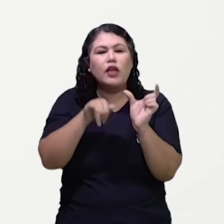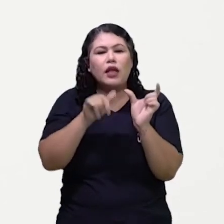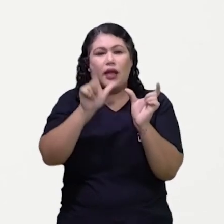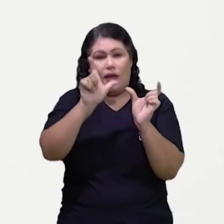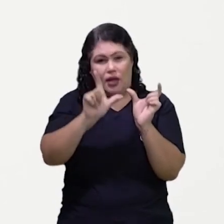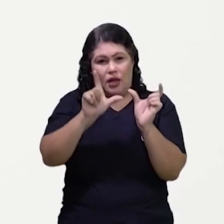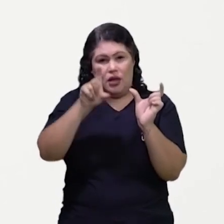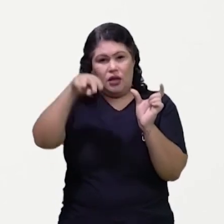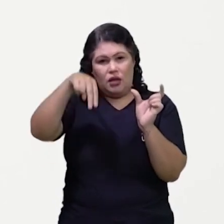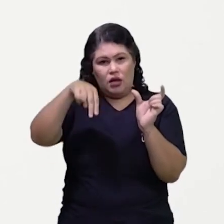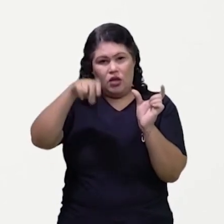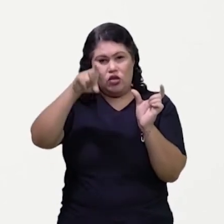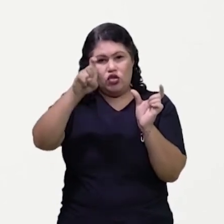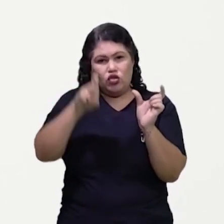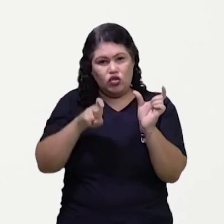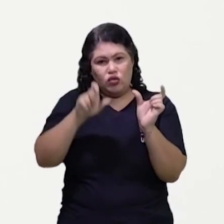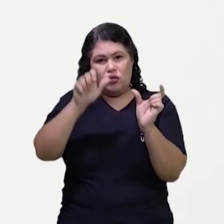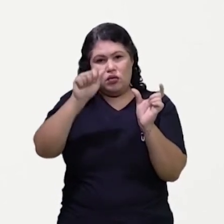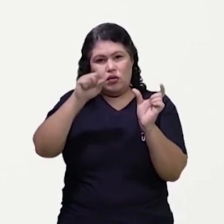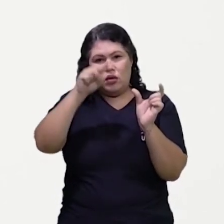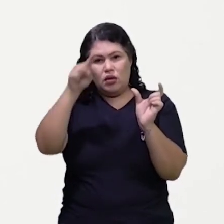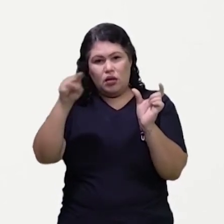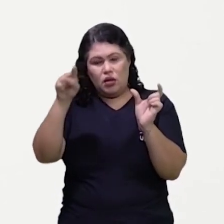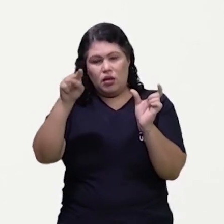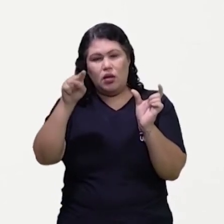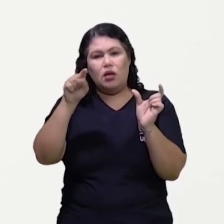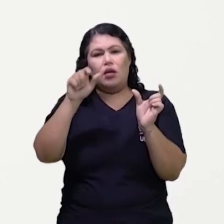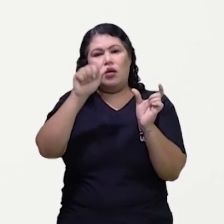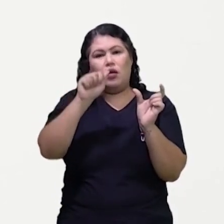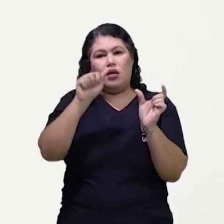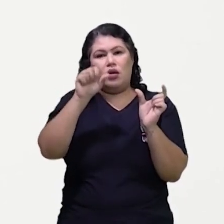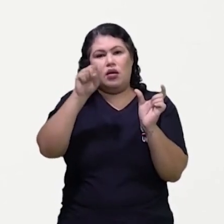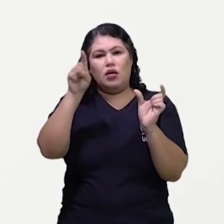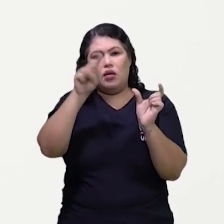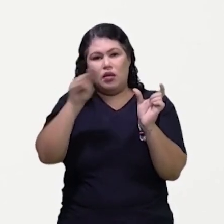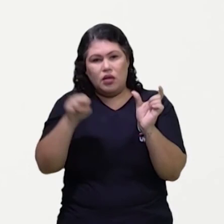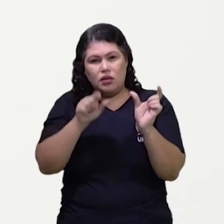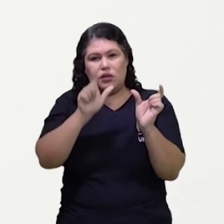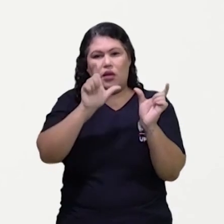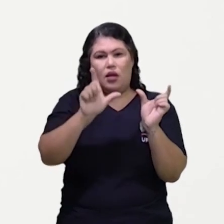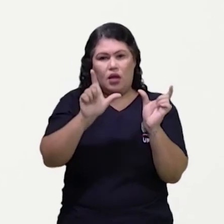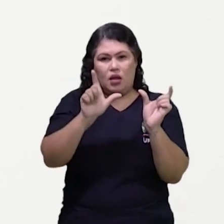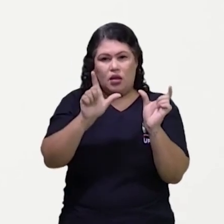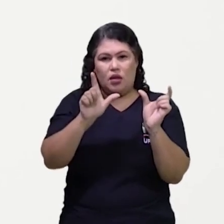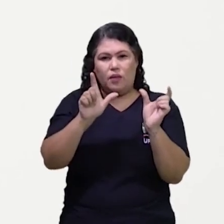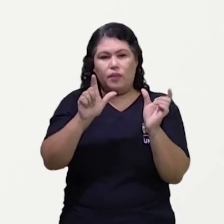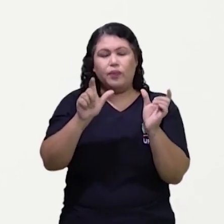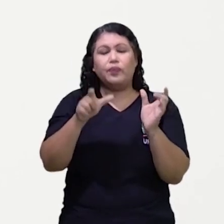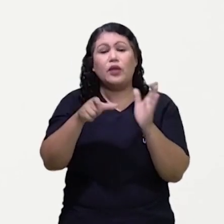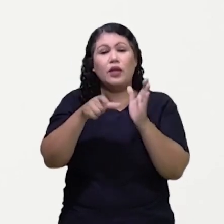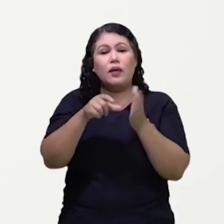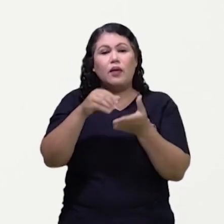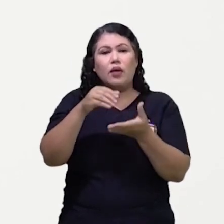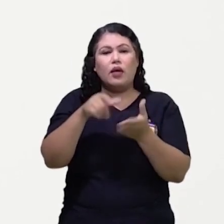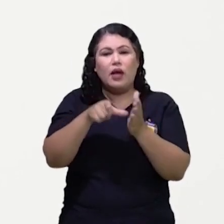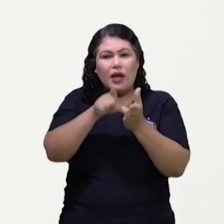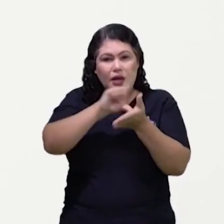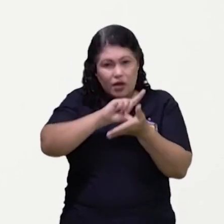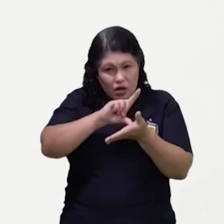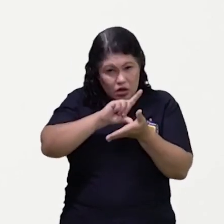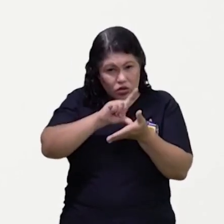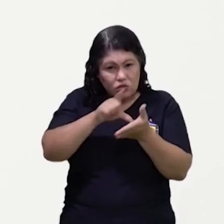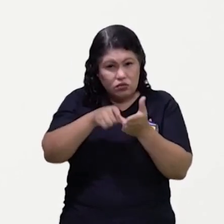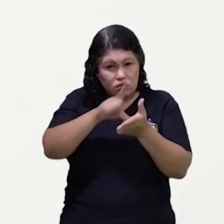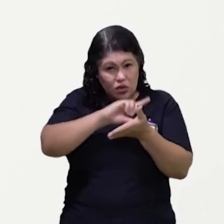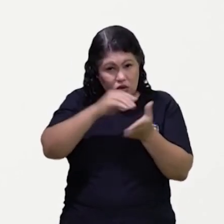e ANS. Ou seja, L, N, X, AN